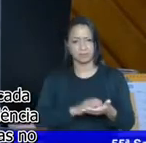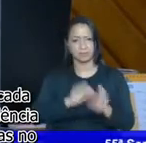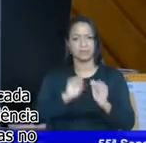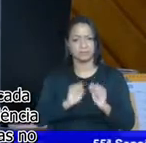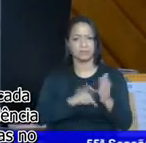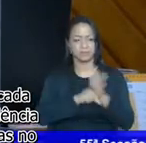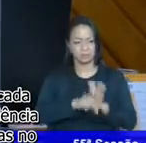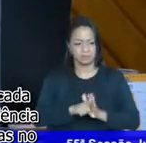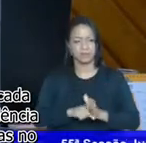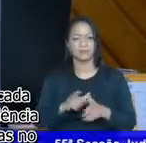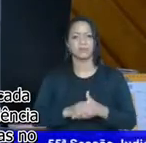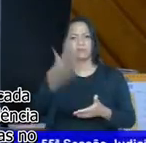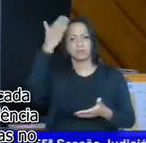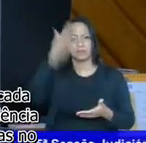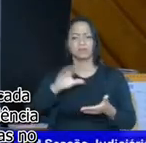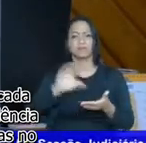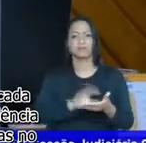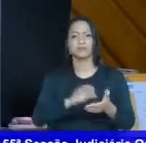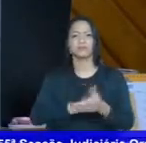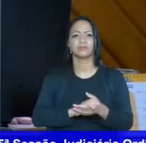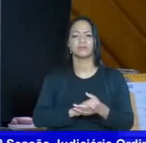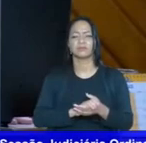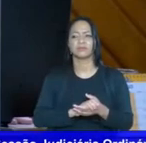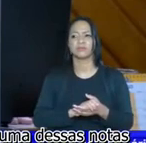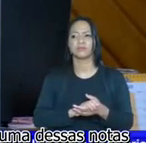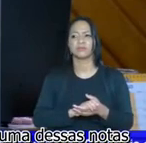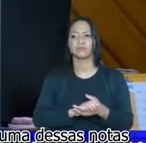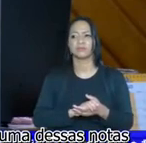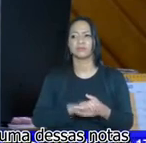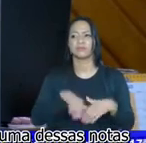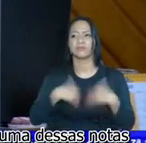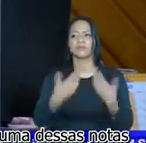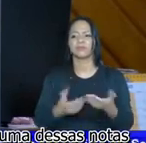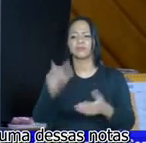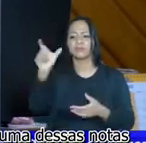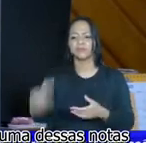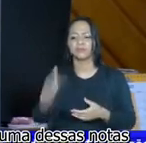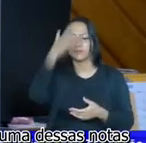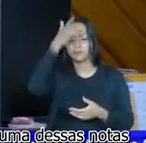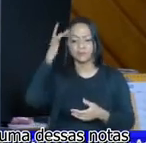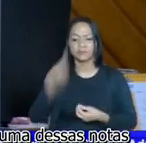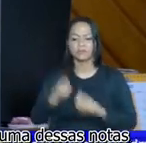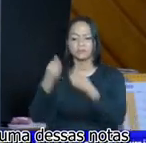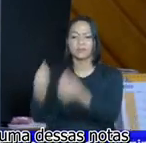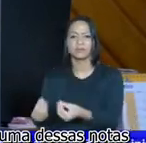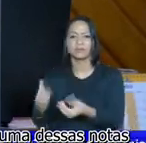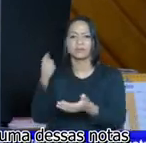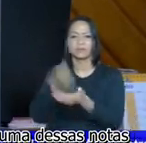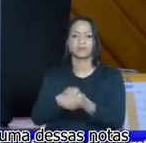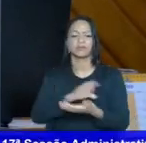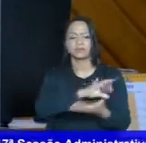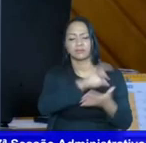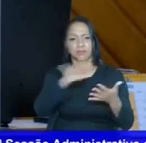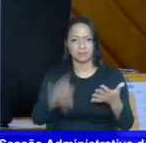pode consultar, que essas notas fiscais elas são vagas, no sentido de qual foi o destinatário. Por que ela é vaga? Cada uma